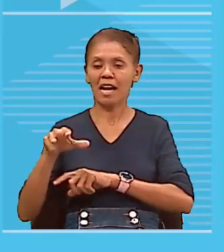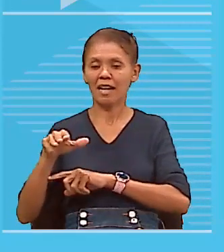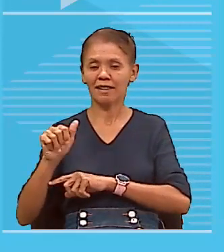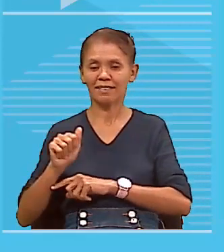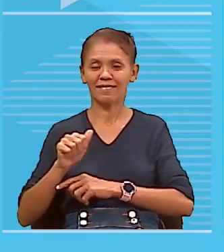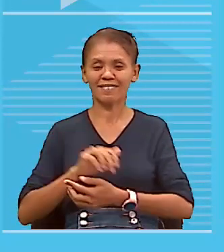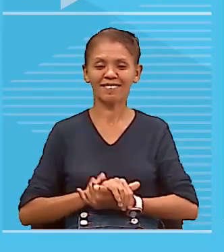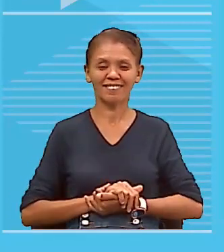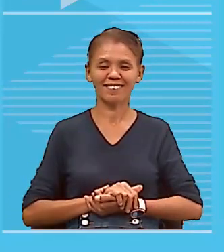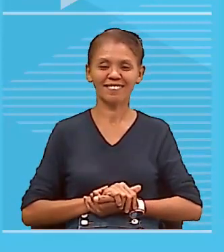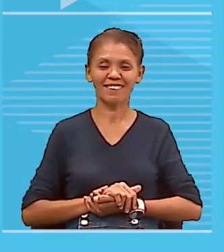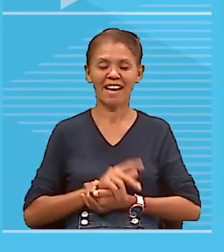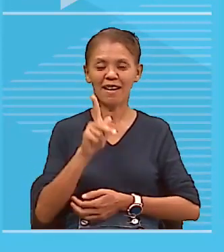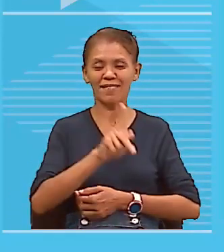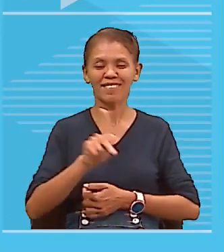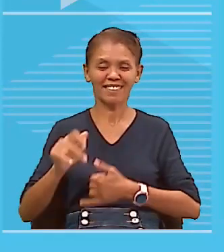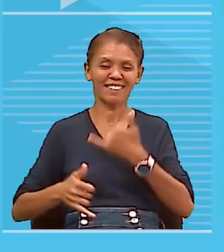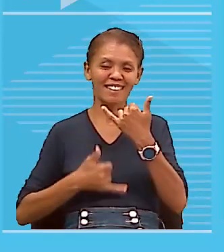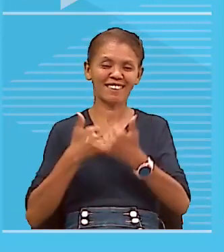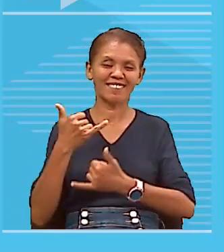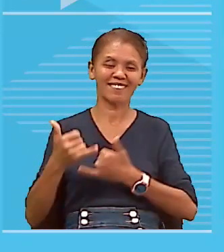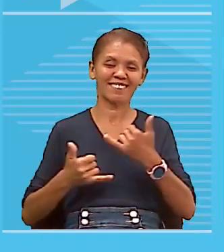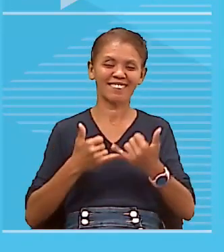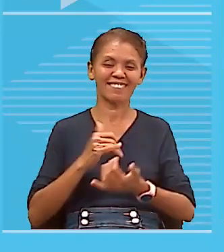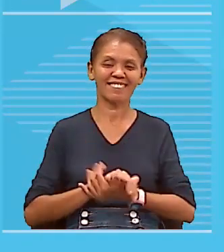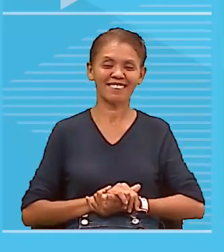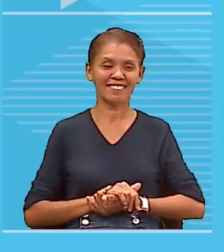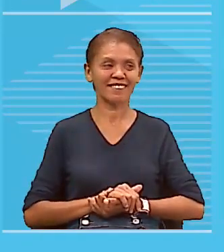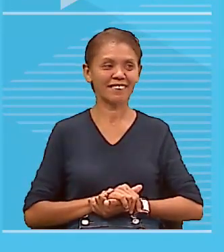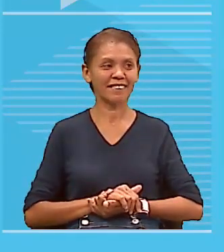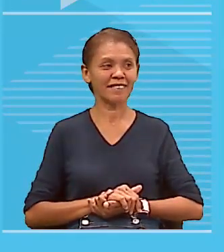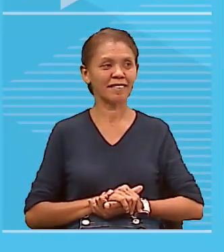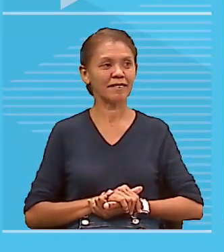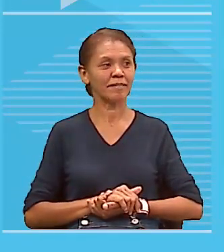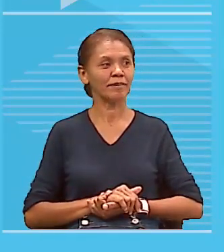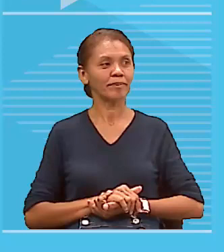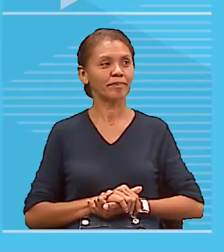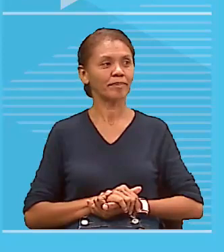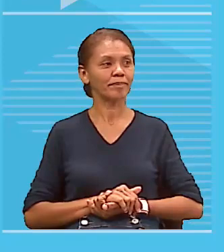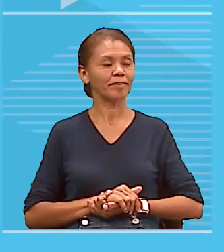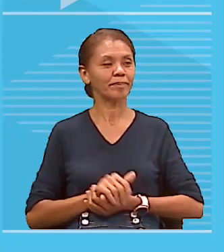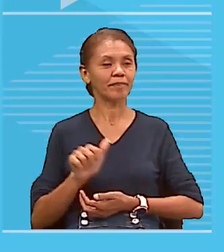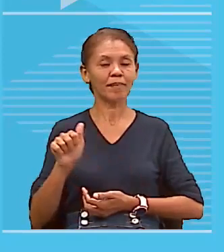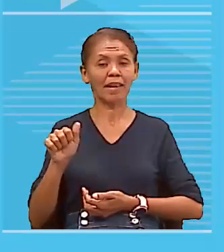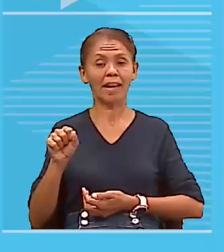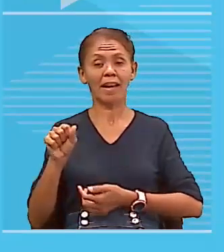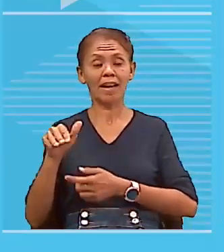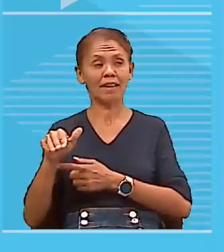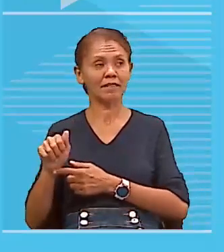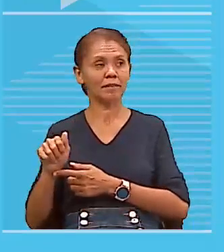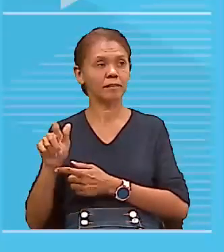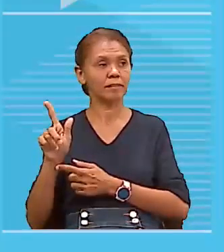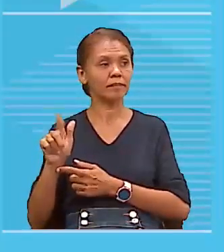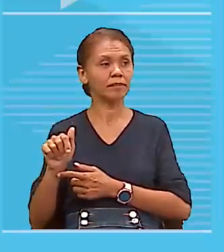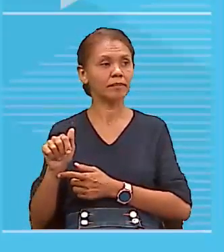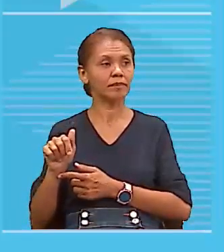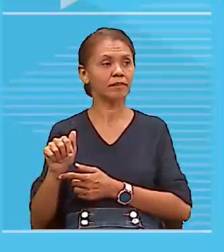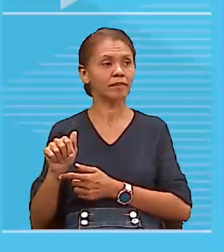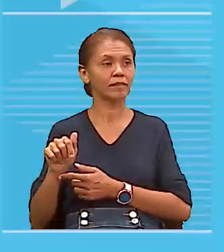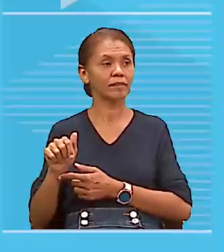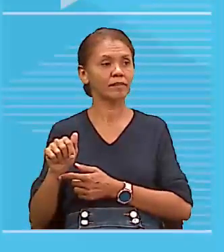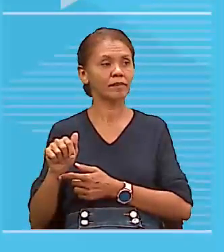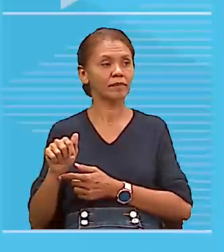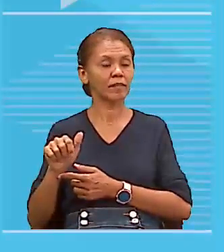Jack, eu tô brincando com você. A asma é o fechamento dos brônquios? É. A gente vem aqui, ó, mostrando que